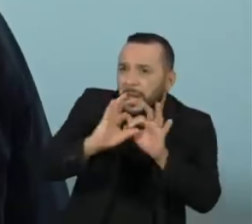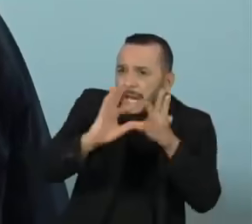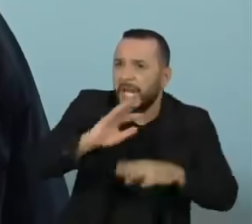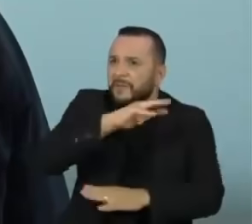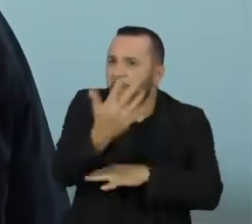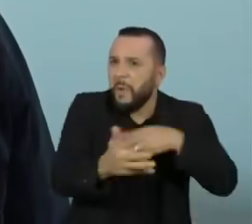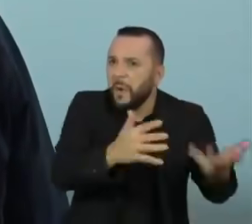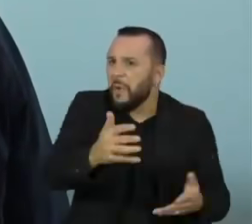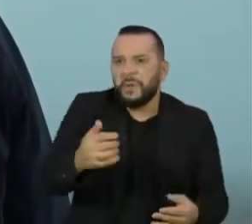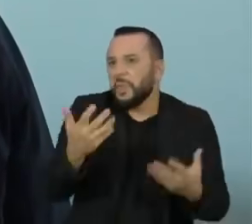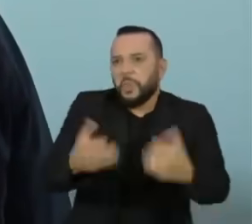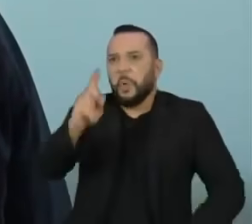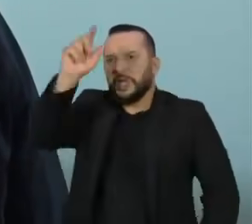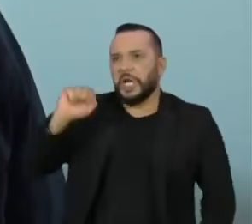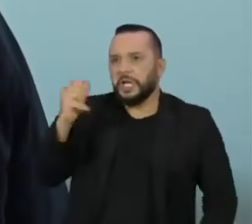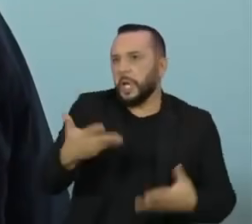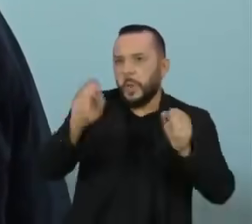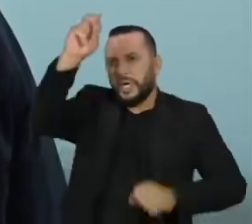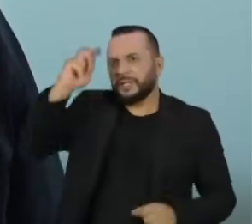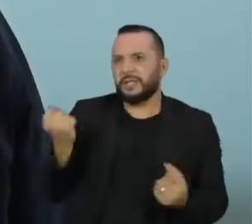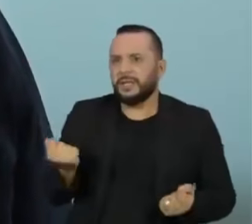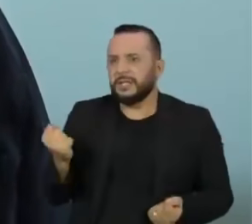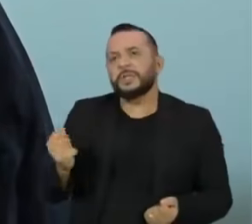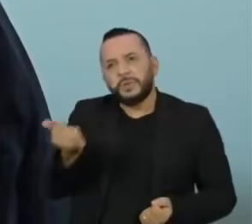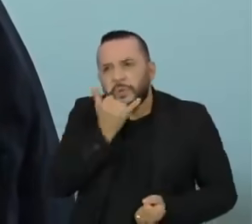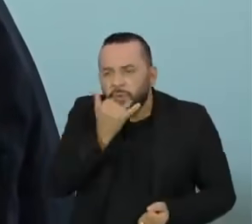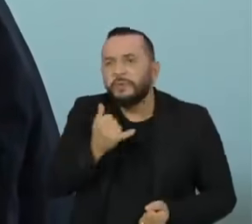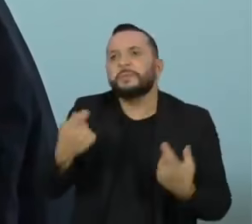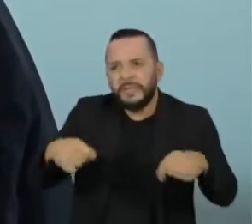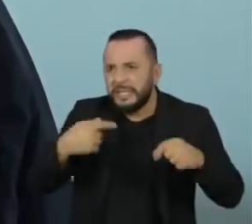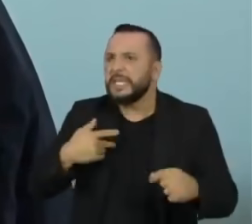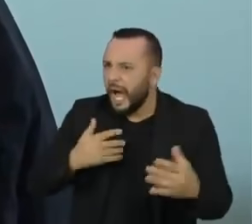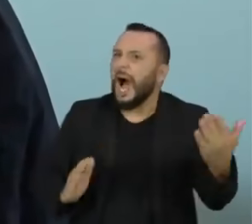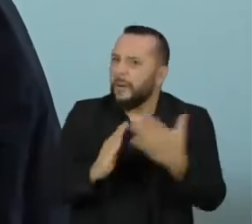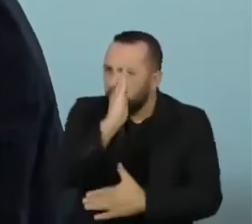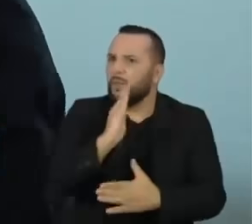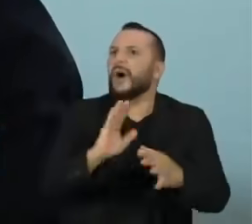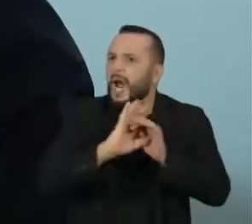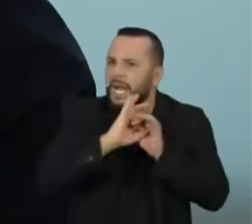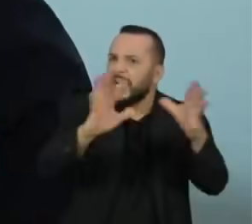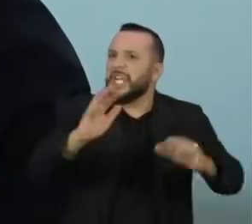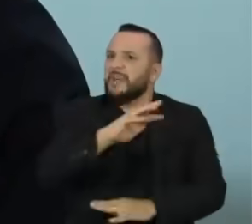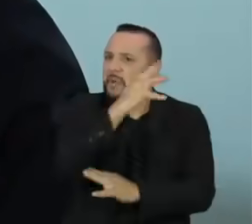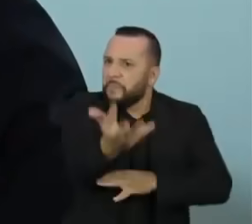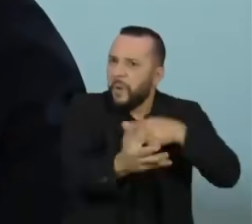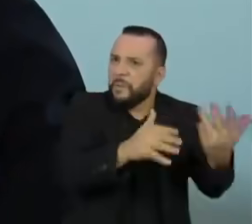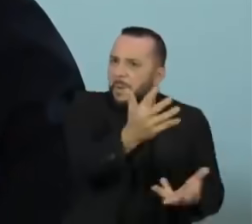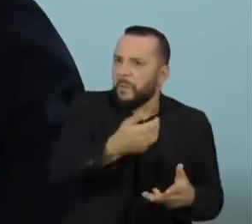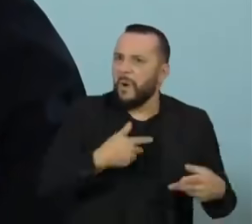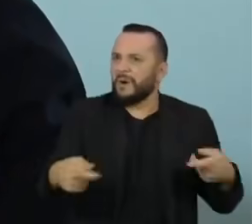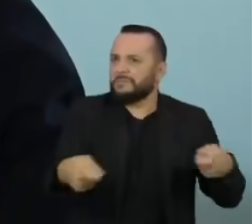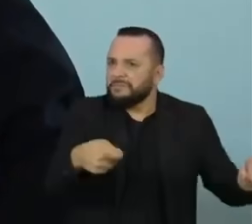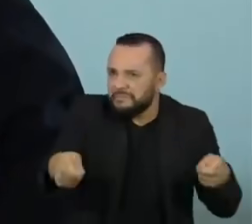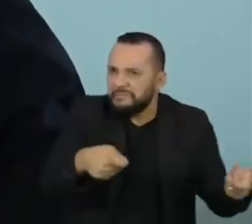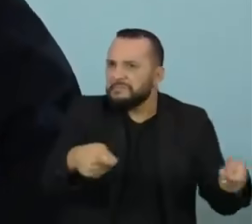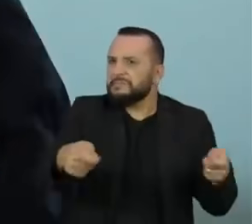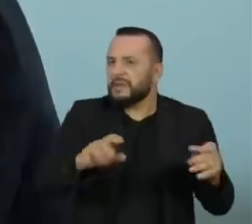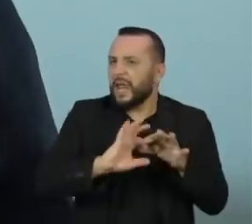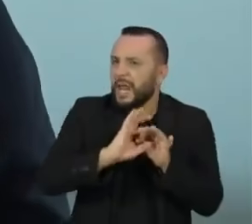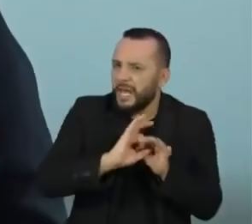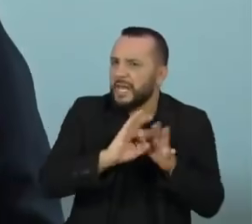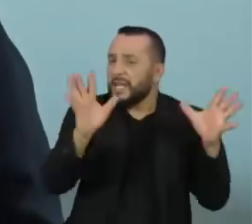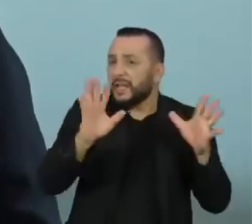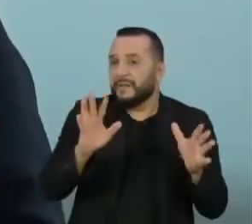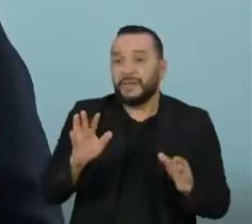no judiciário, no dia seguinte. Então, para isso, precisa ter um esforço nosso aqui, enquanto estamos nesse momento